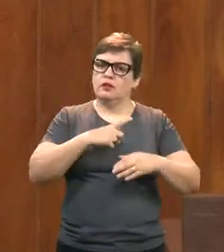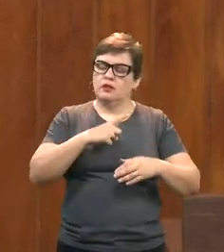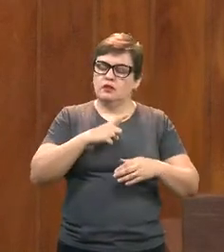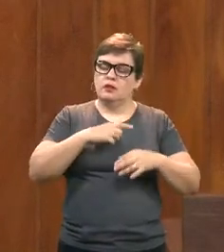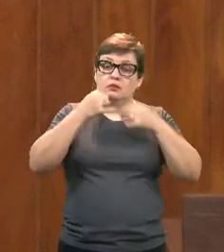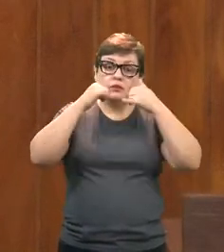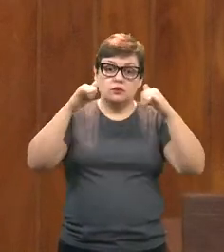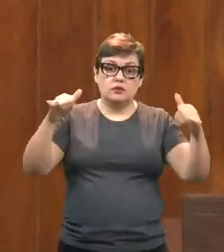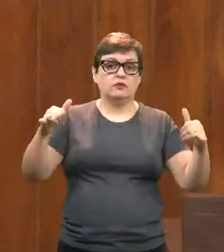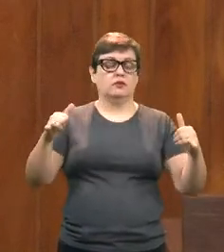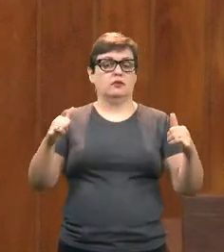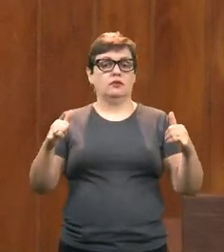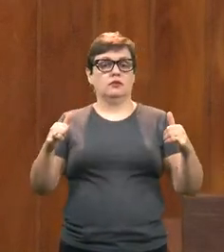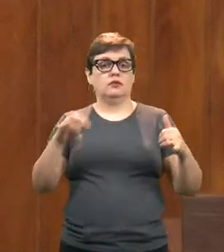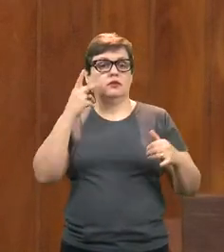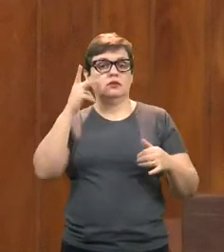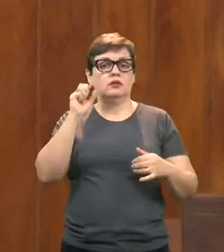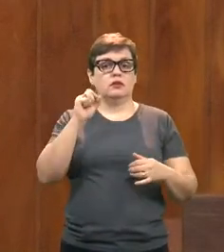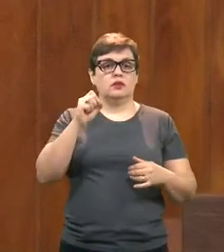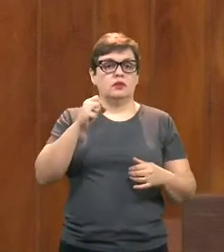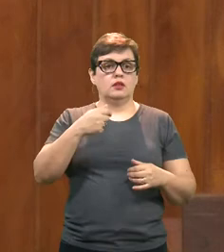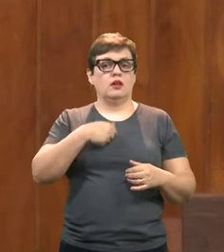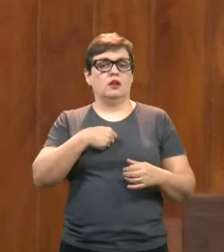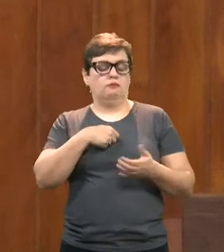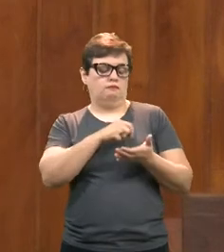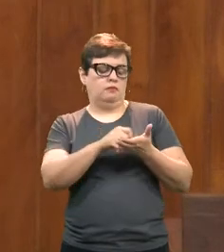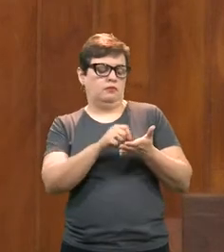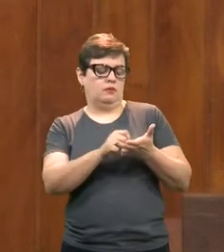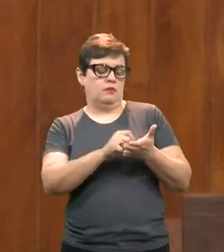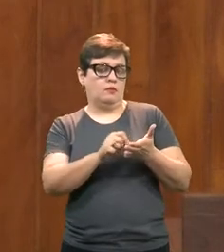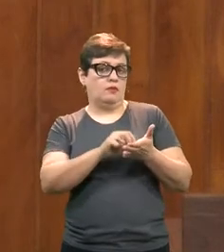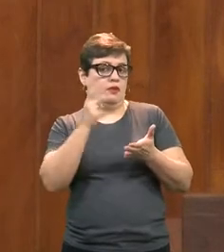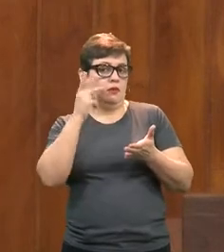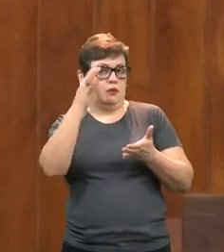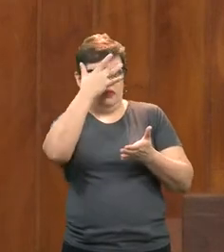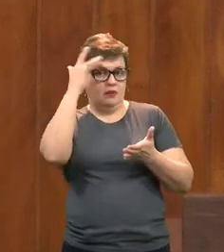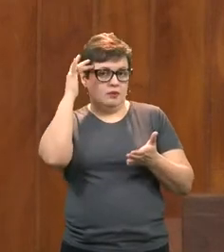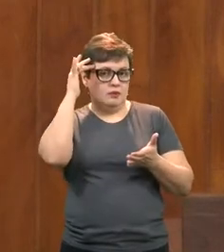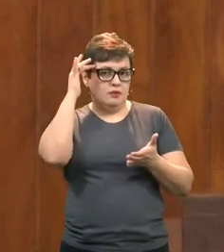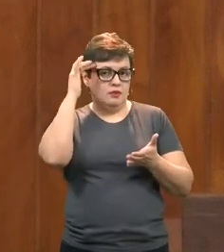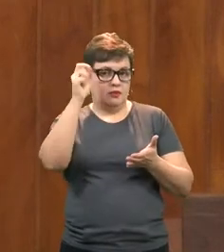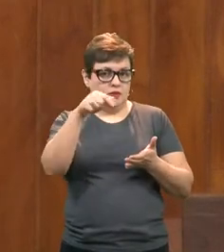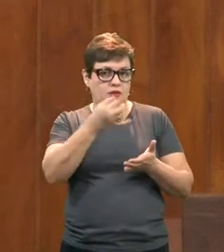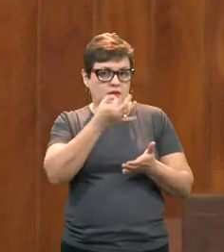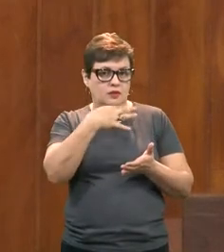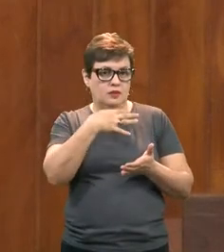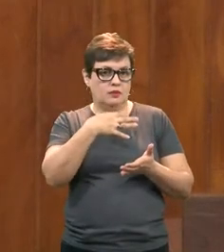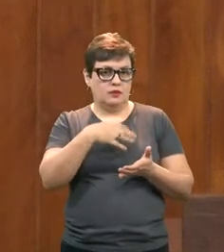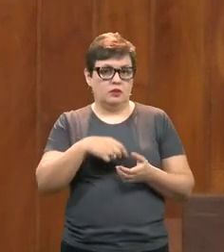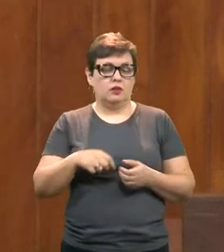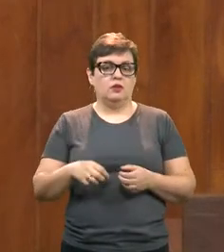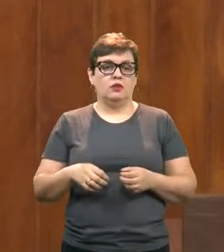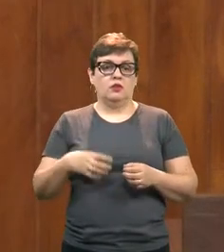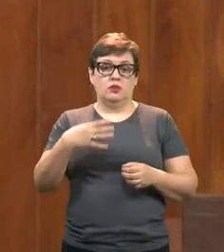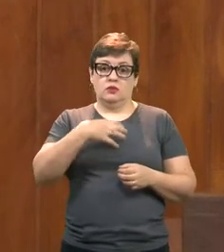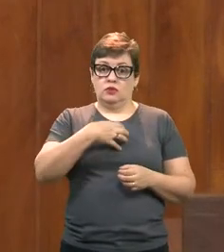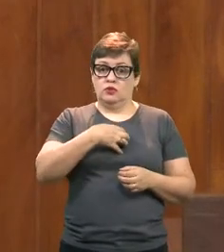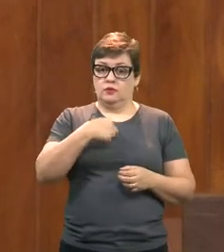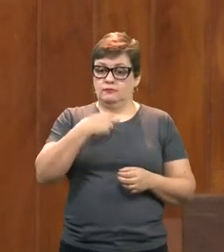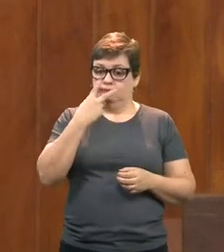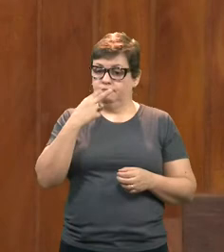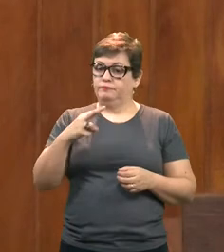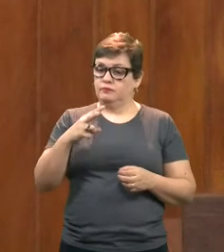informação suficiente para que eu prescreva a medicação da forma que eu tenho visto